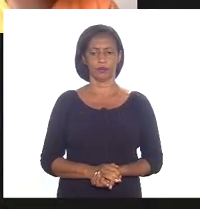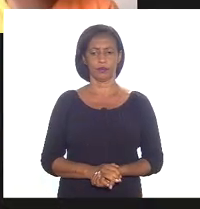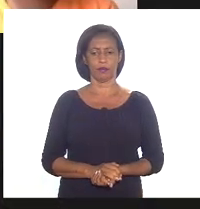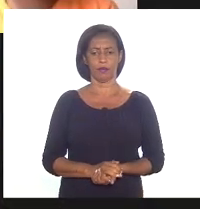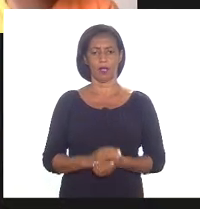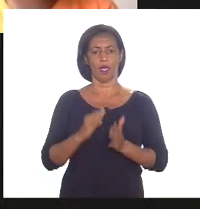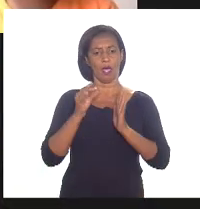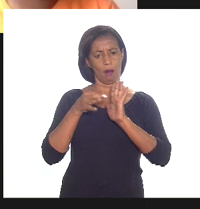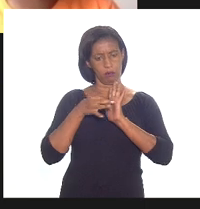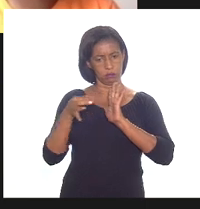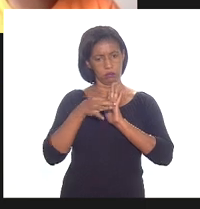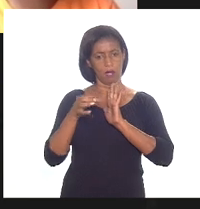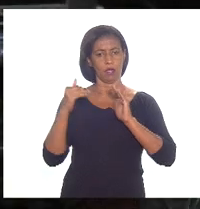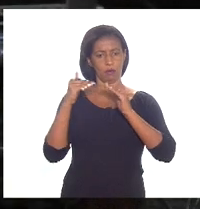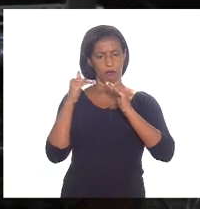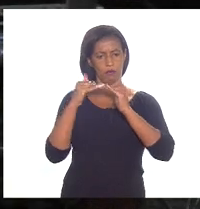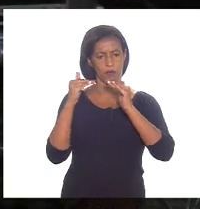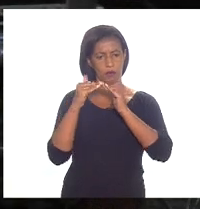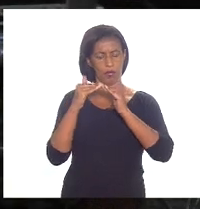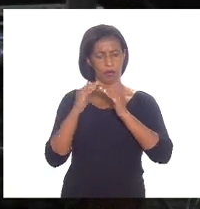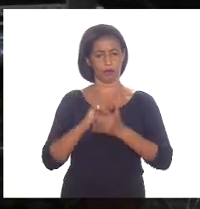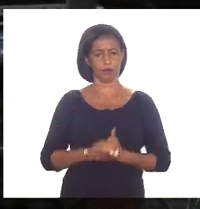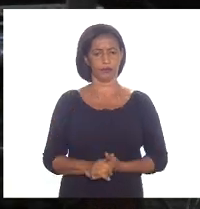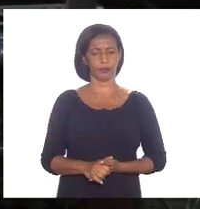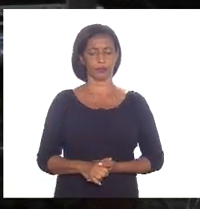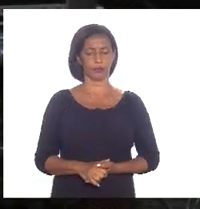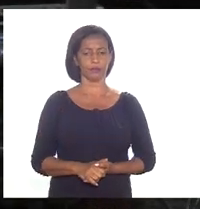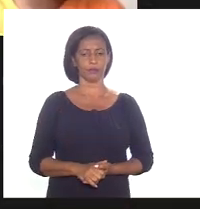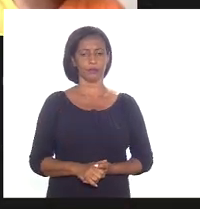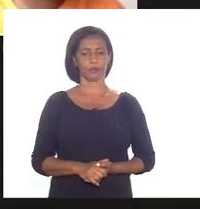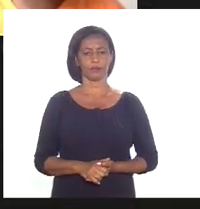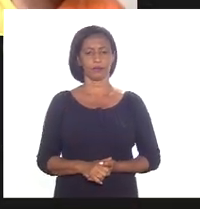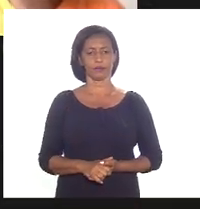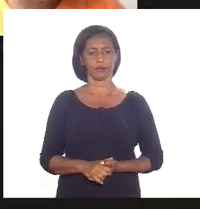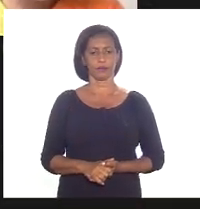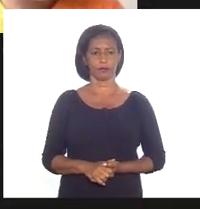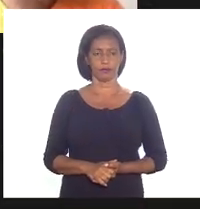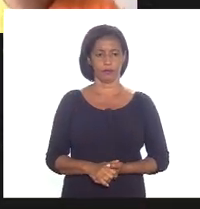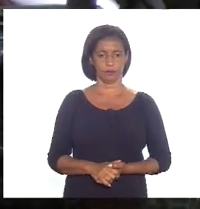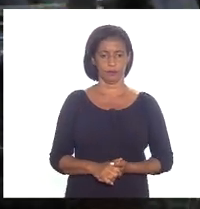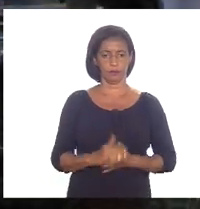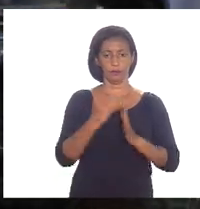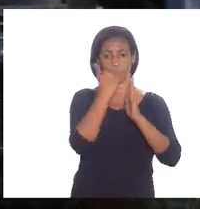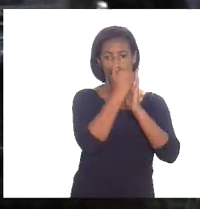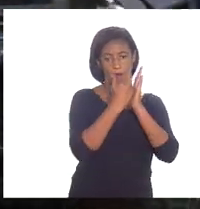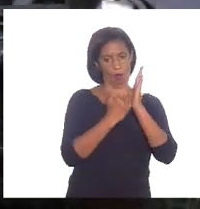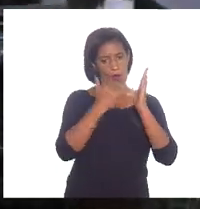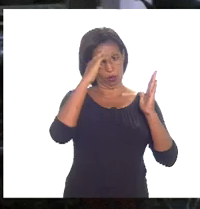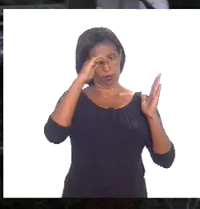Parecer favorável, presidente. Pela Comissão de Orçamento, deputado Márcio. Questão de ordem, presidente. Questão de ordem.